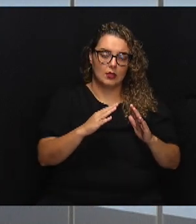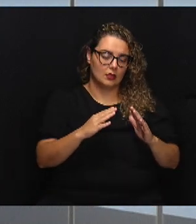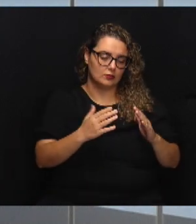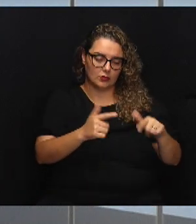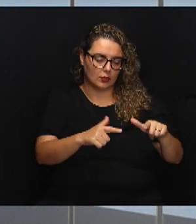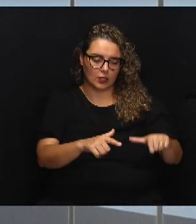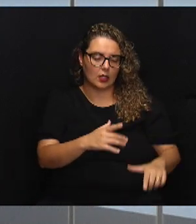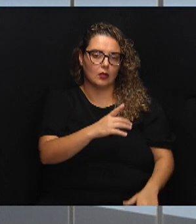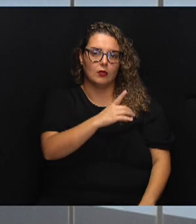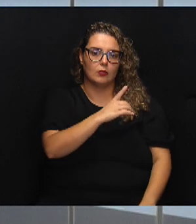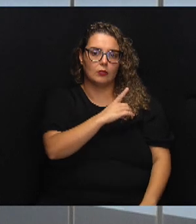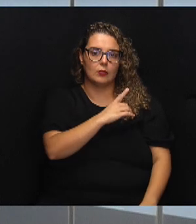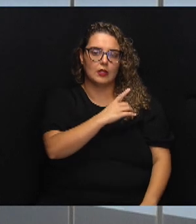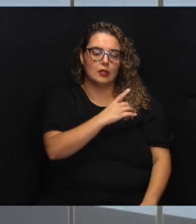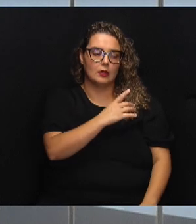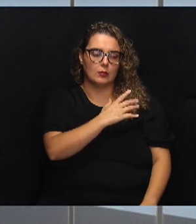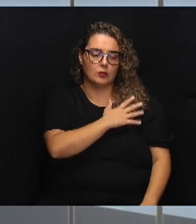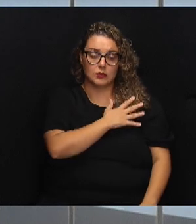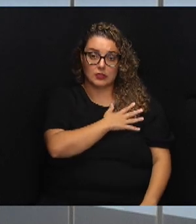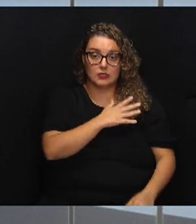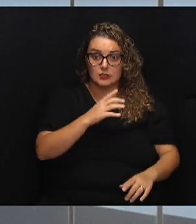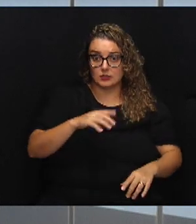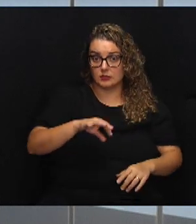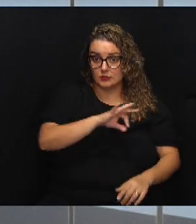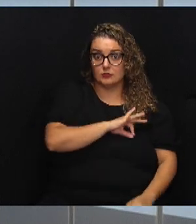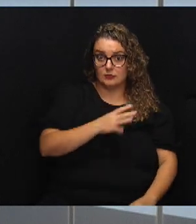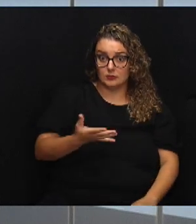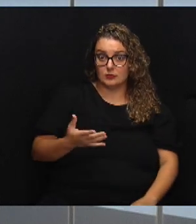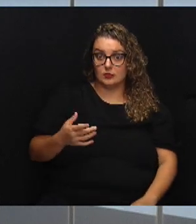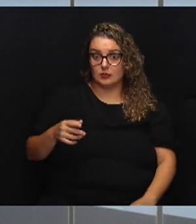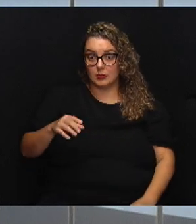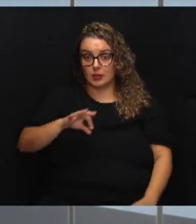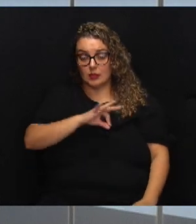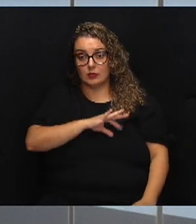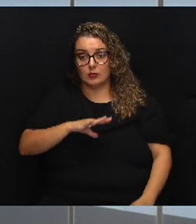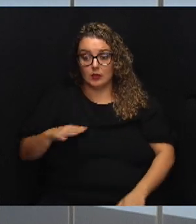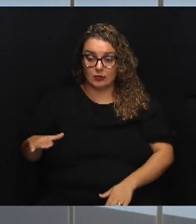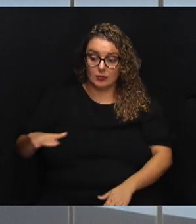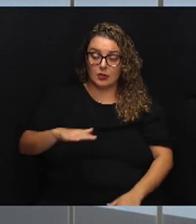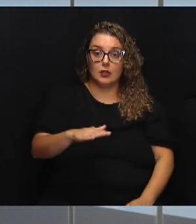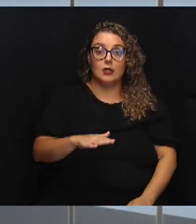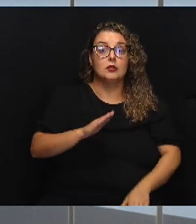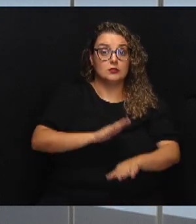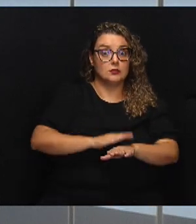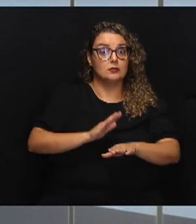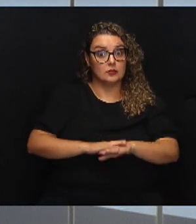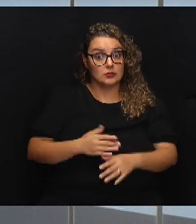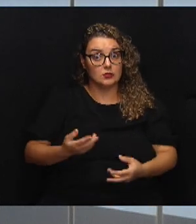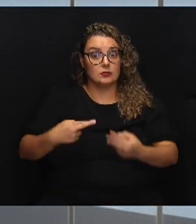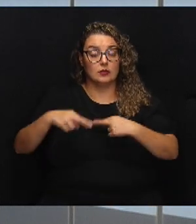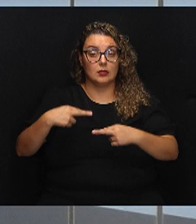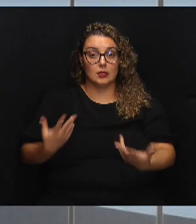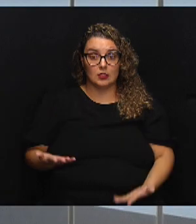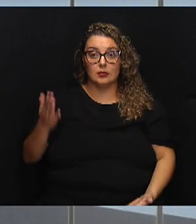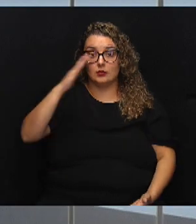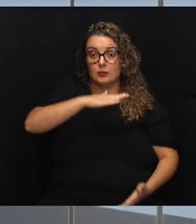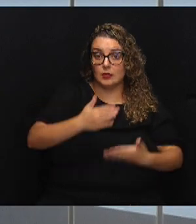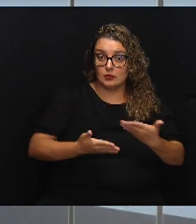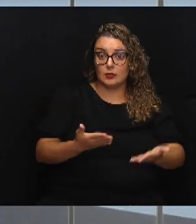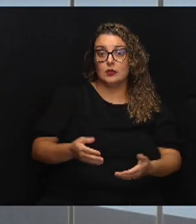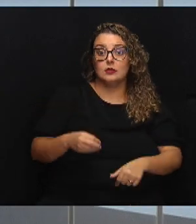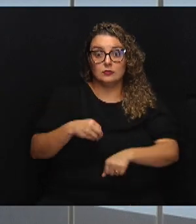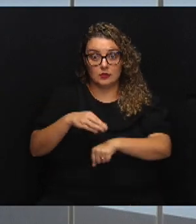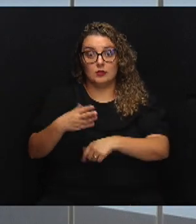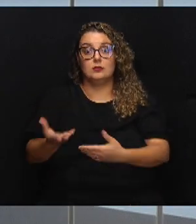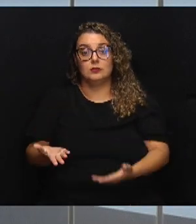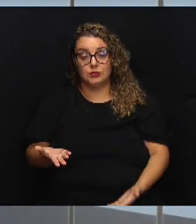Guarda Municipal para dar um apoio, porque eles são muito ativos nessa questão de maus tratos na cidade. Até fica a dica para o pessoal